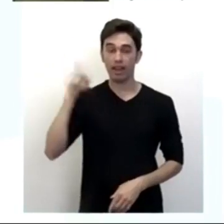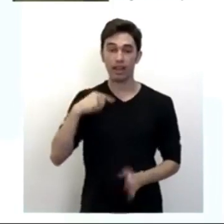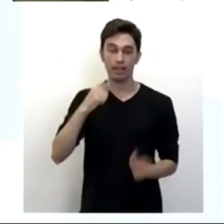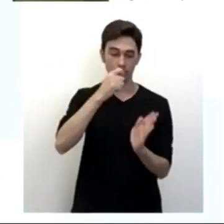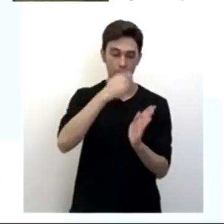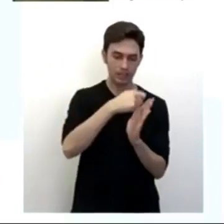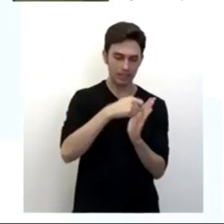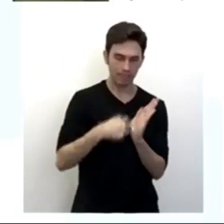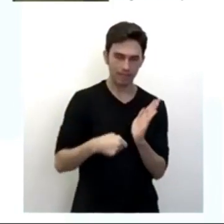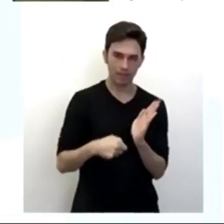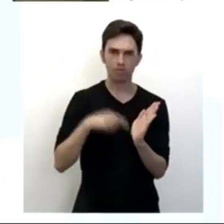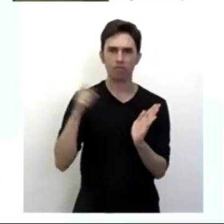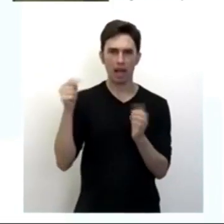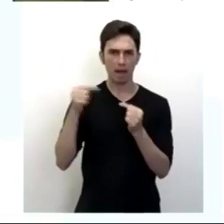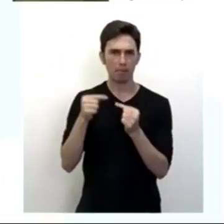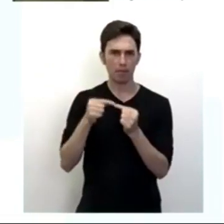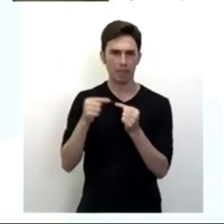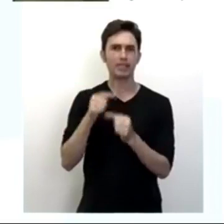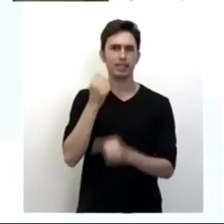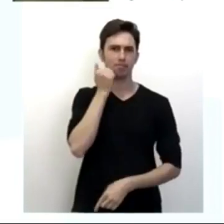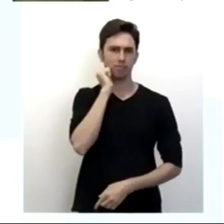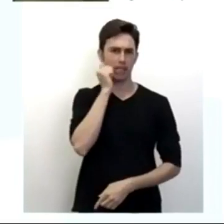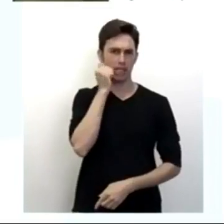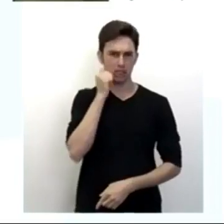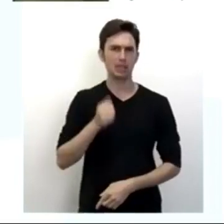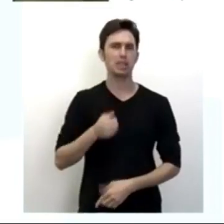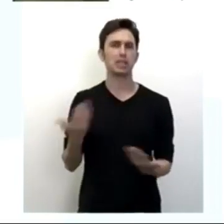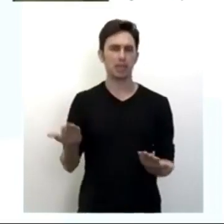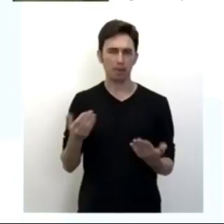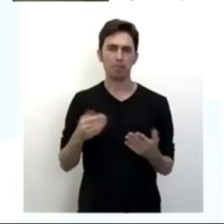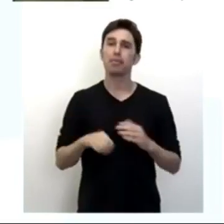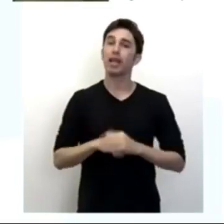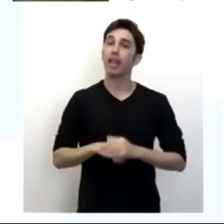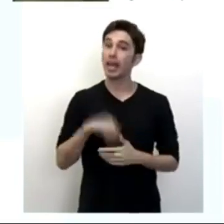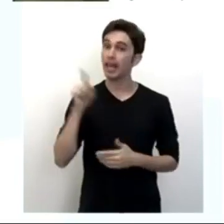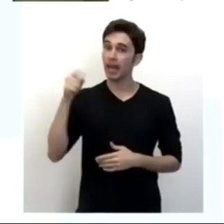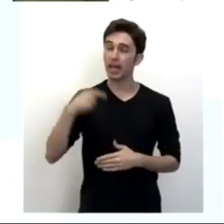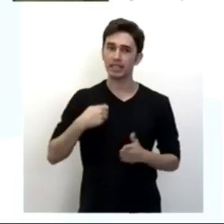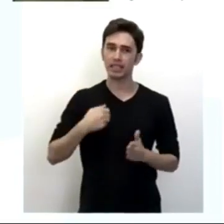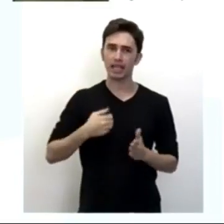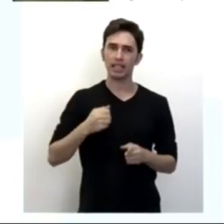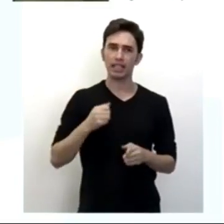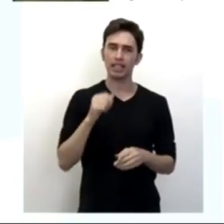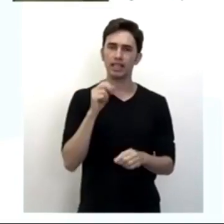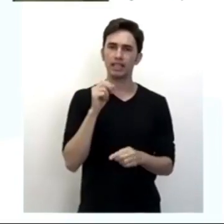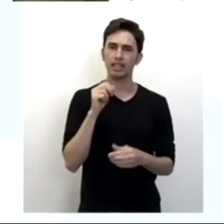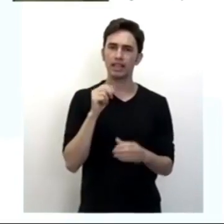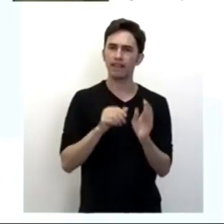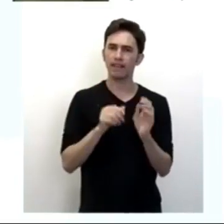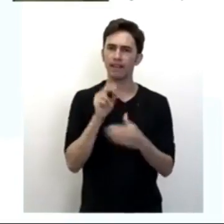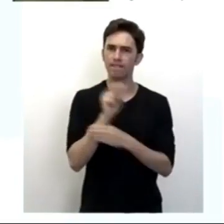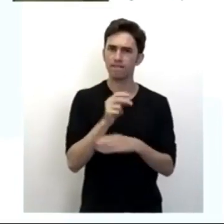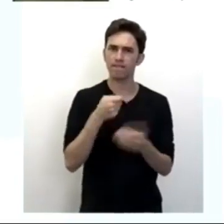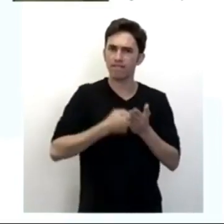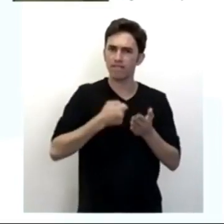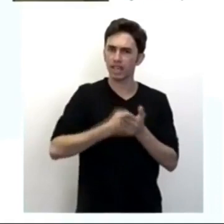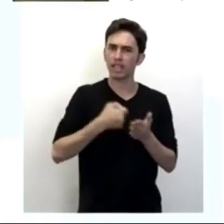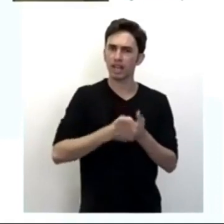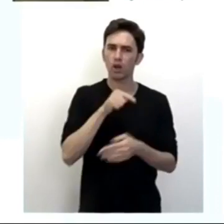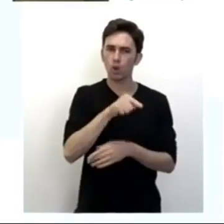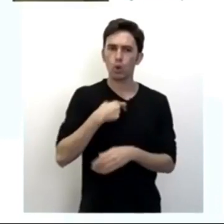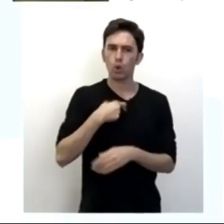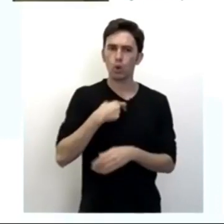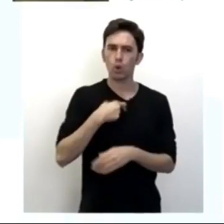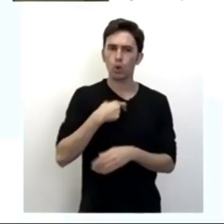um dos maiores cientistas da história, ele está fazendo uma espécie de defesa do modelo do socialismo científico,